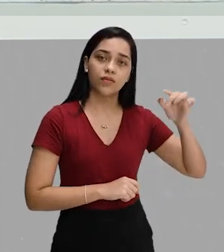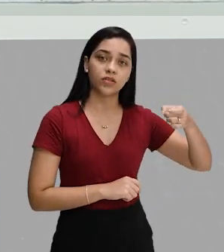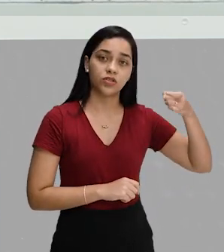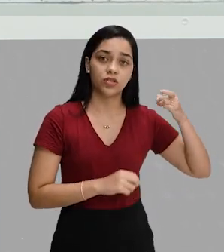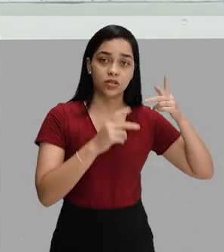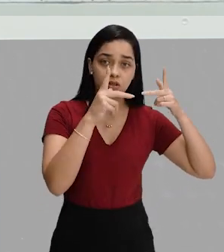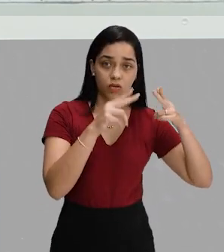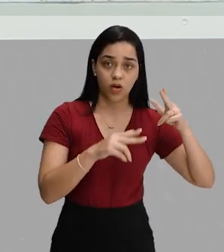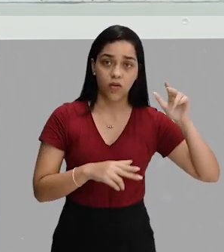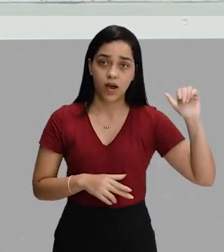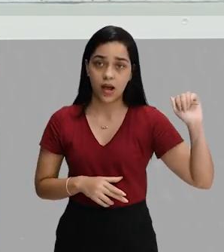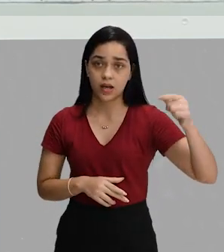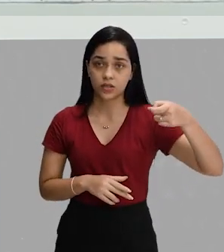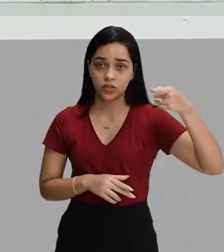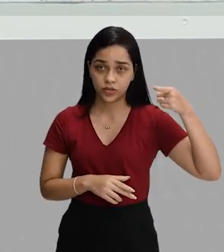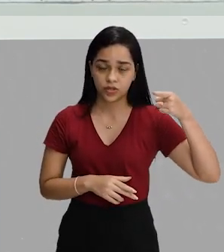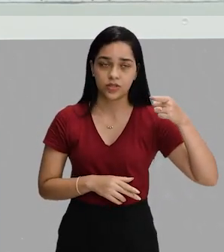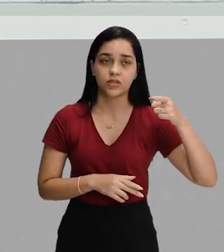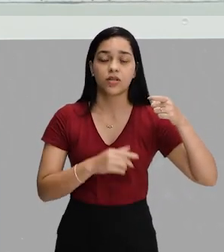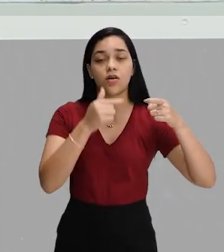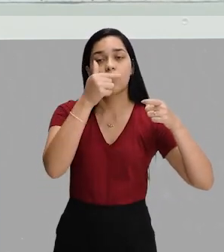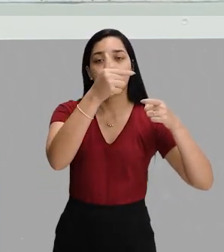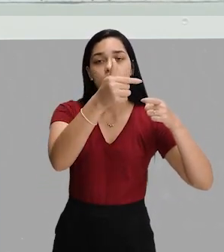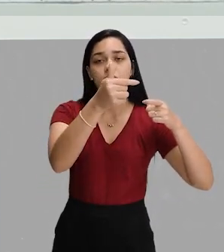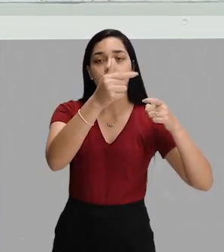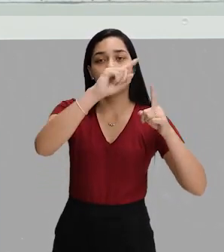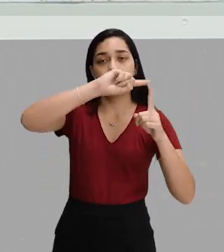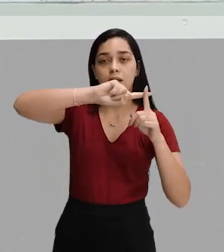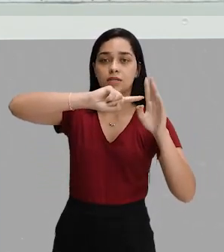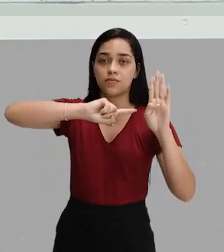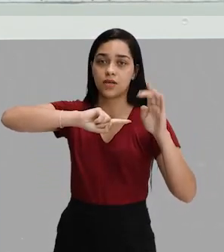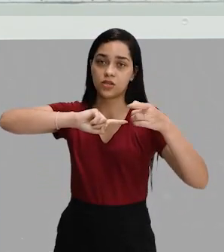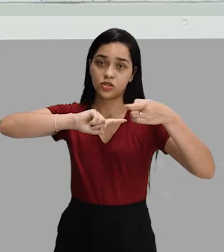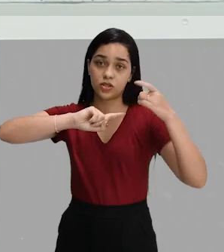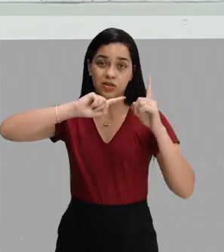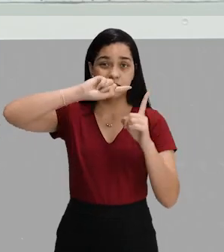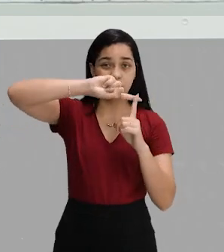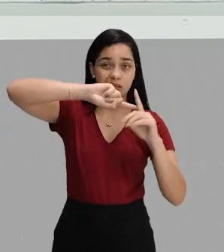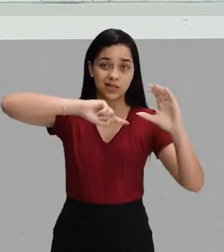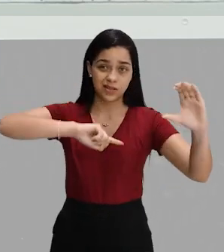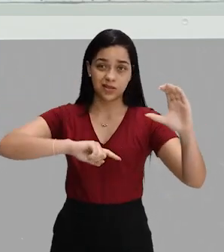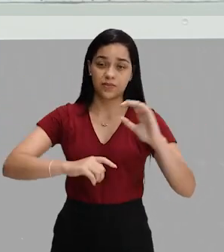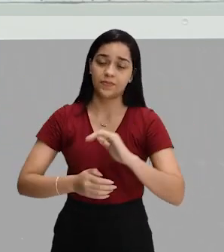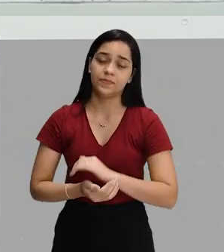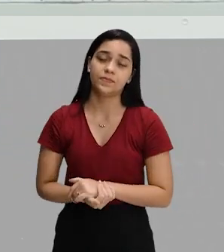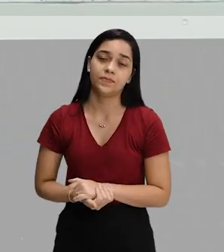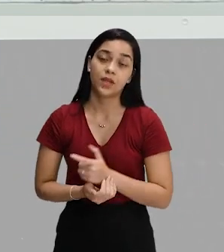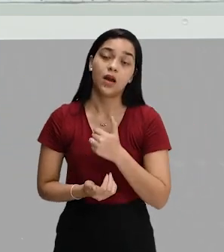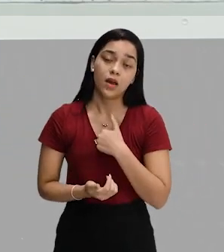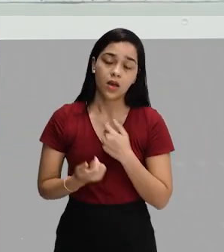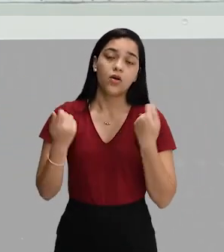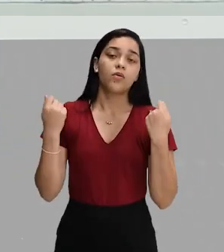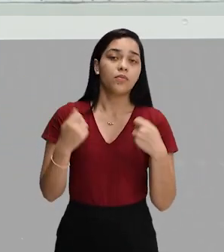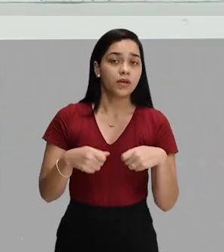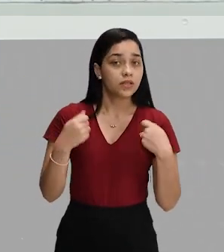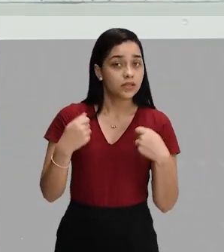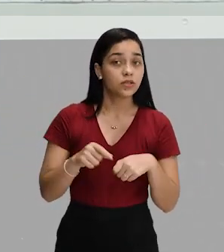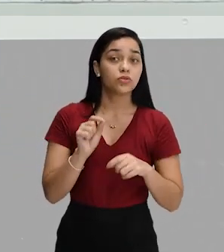x igual a x ao quadrado mais bx mais c. Então, eu